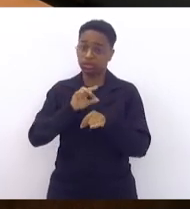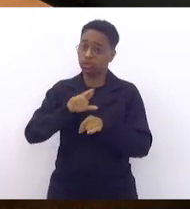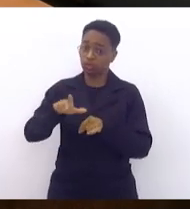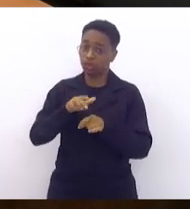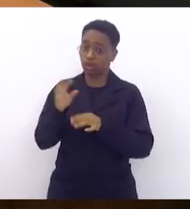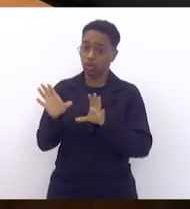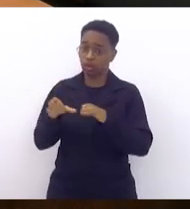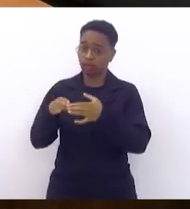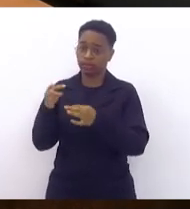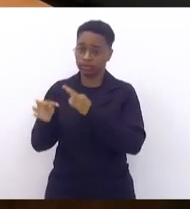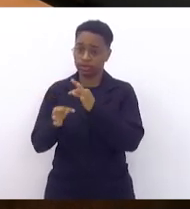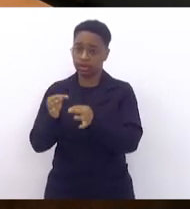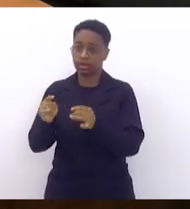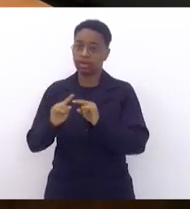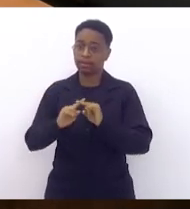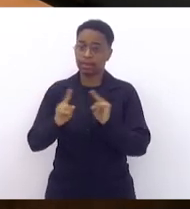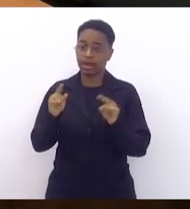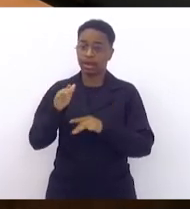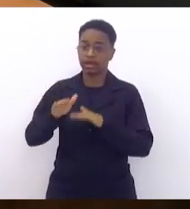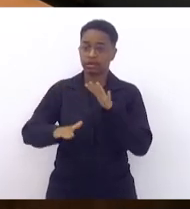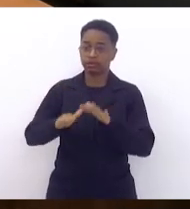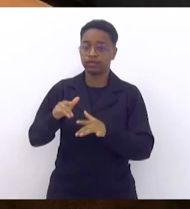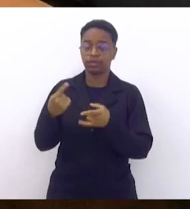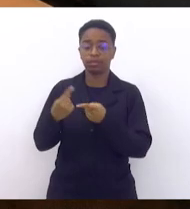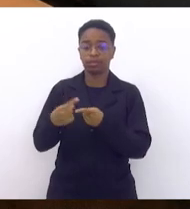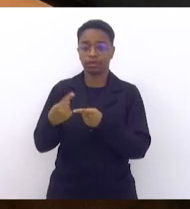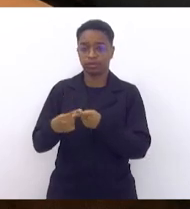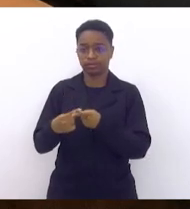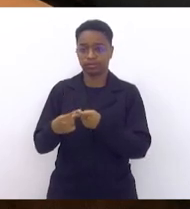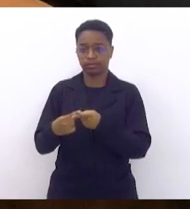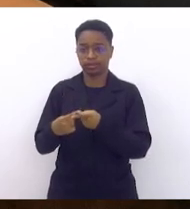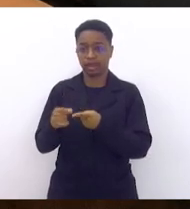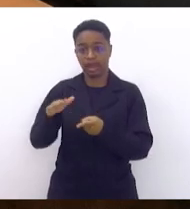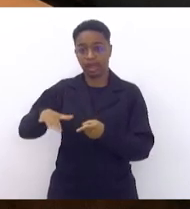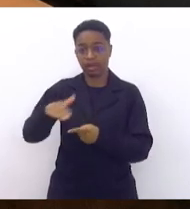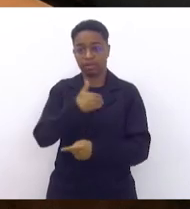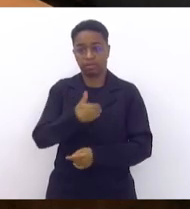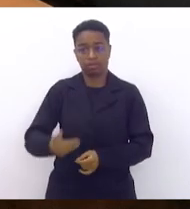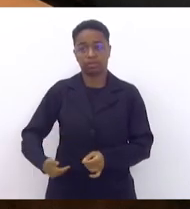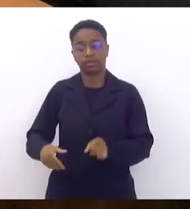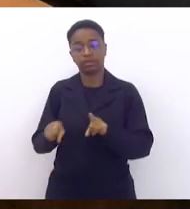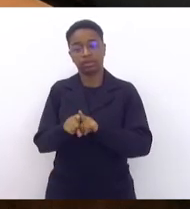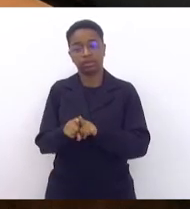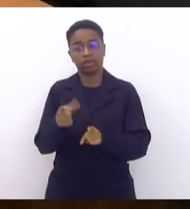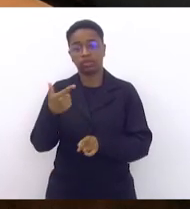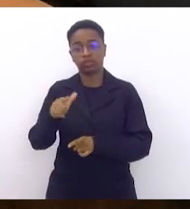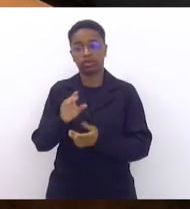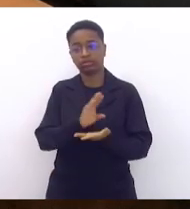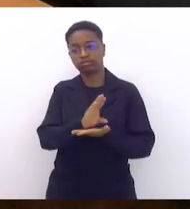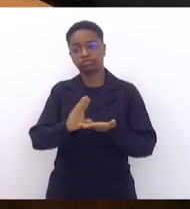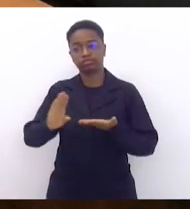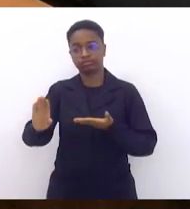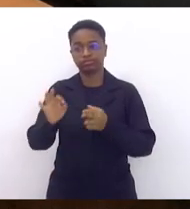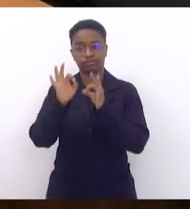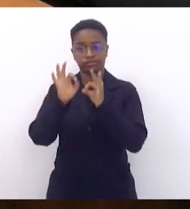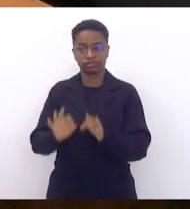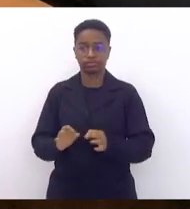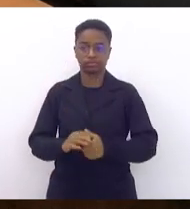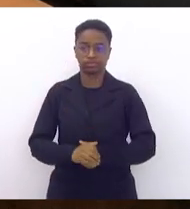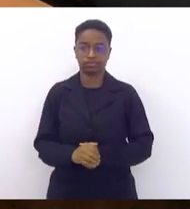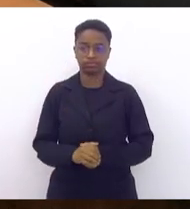que é a verdade. Muitas vezes, porque os serviços públicos também não recebem os recursos que deveriam